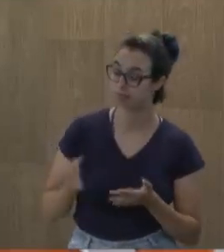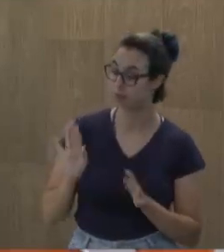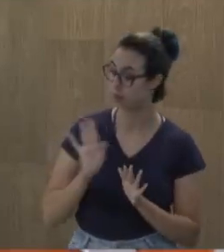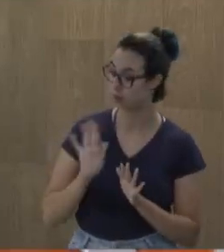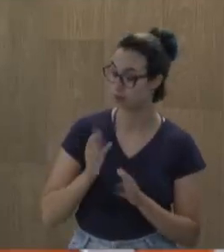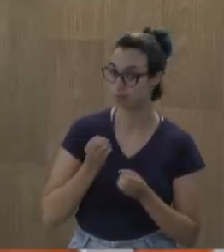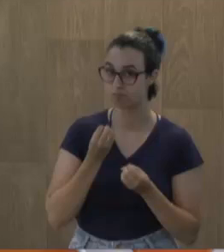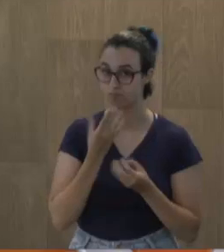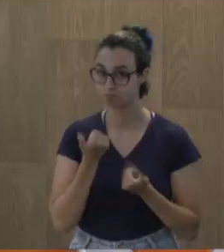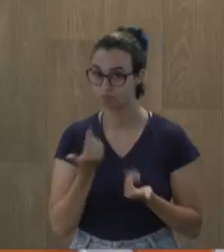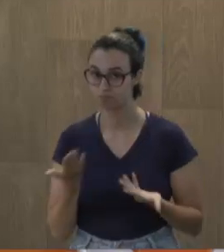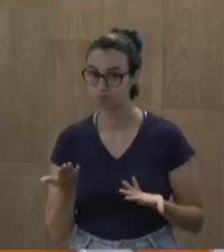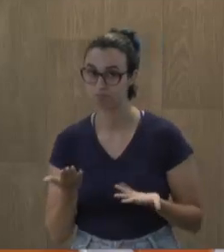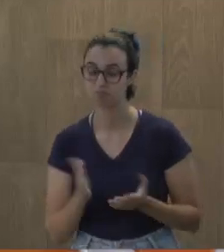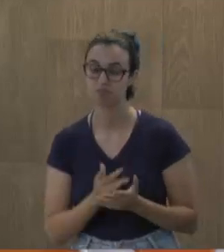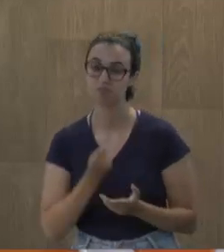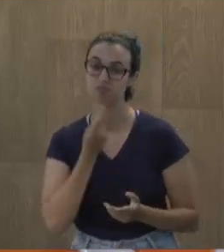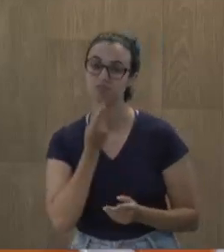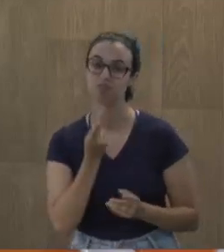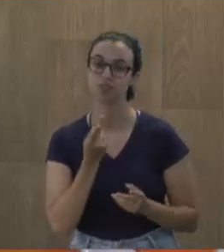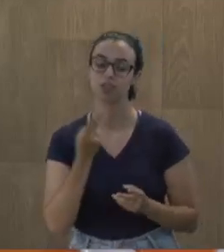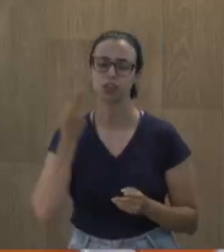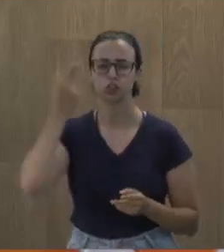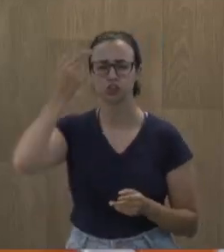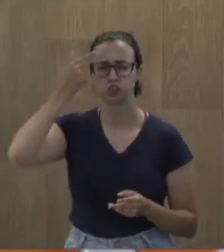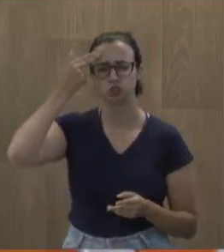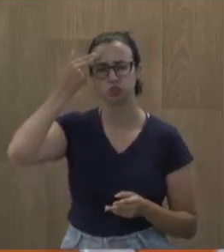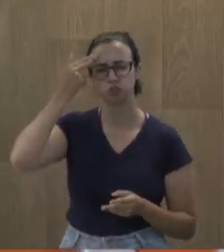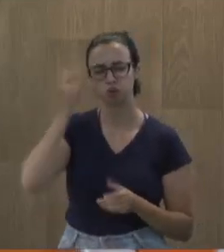de quase todos os vereadores e inclusive